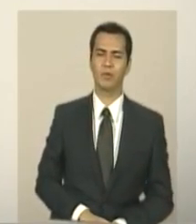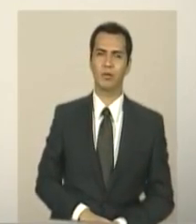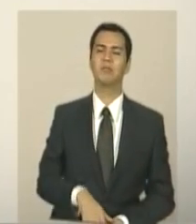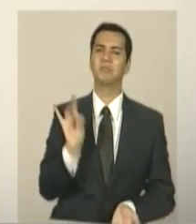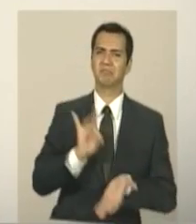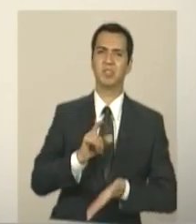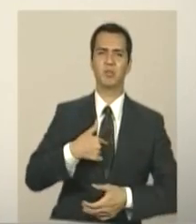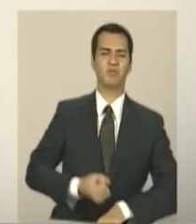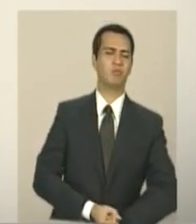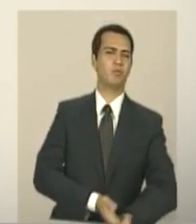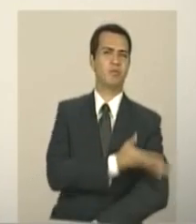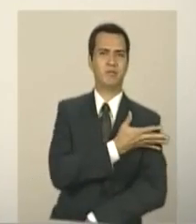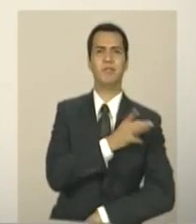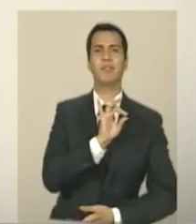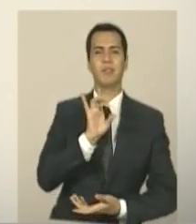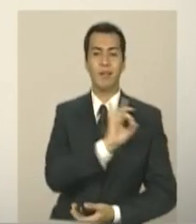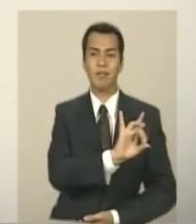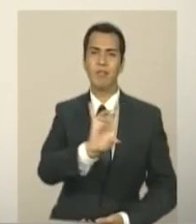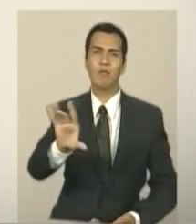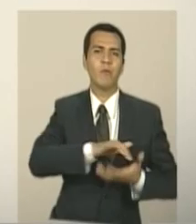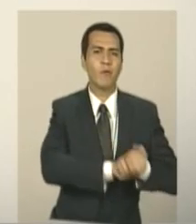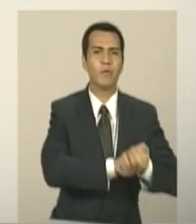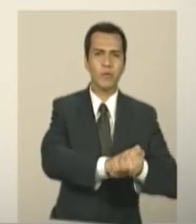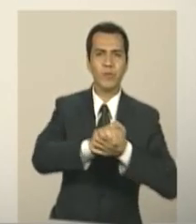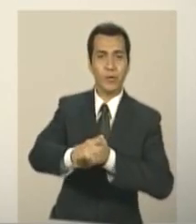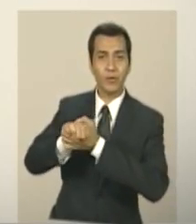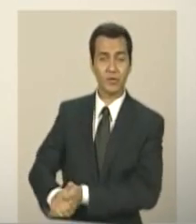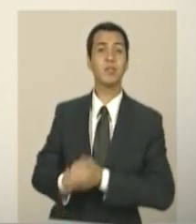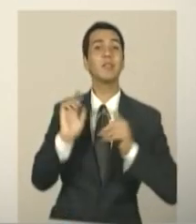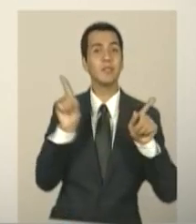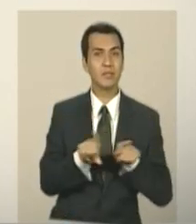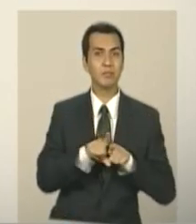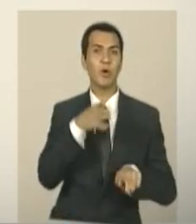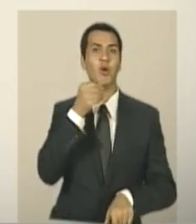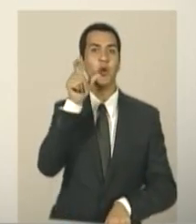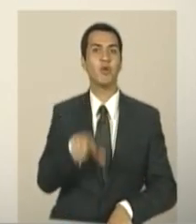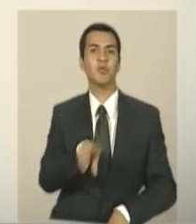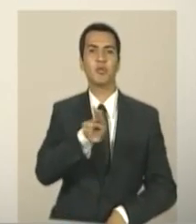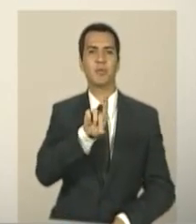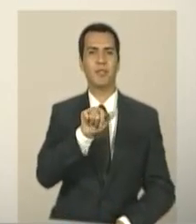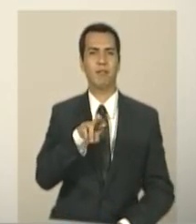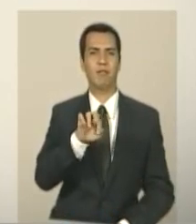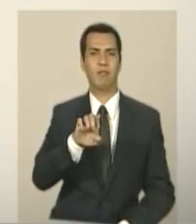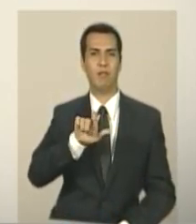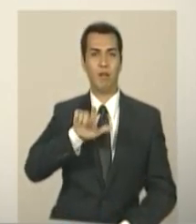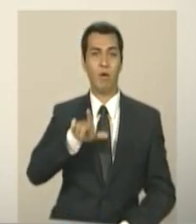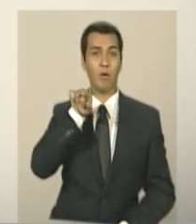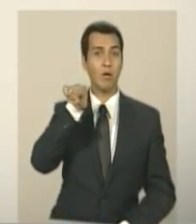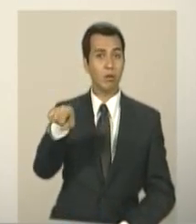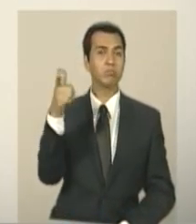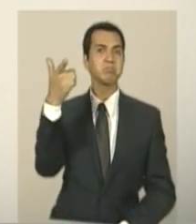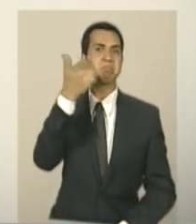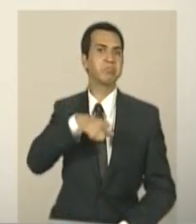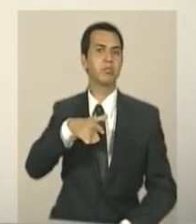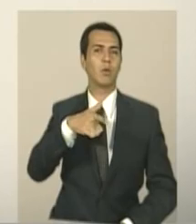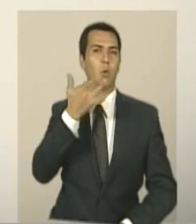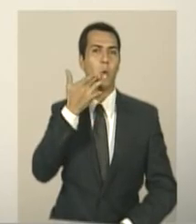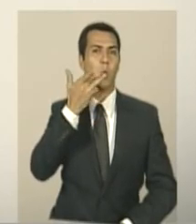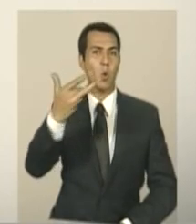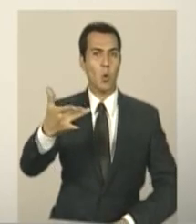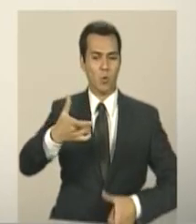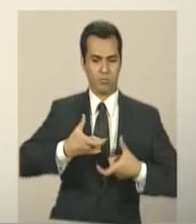cada uma das atletas entre eles o Daniel Dias que conquistou 11 medalhas de ouro na natação